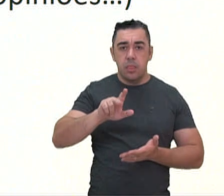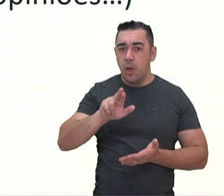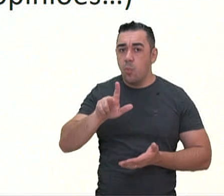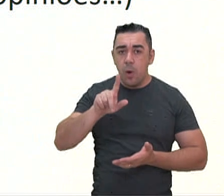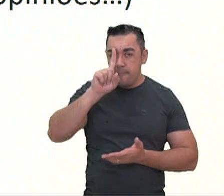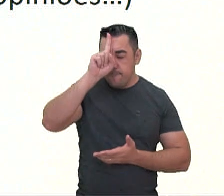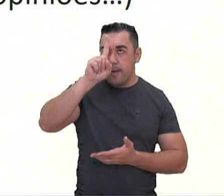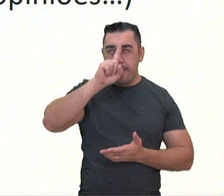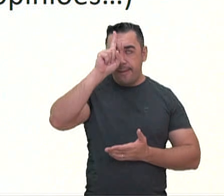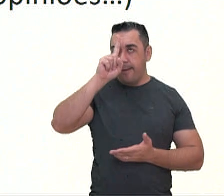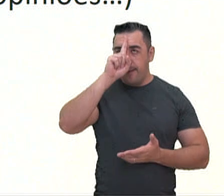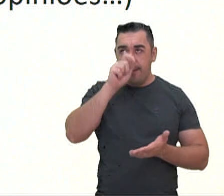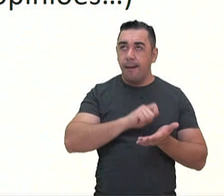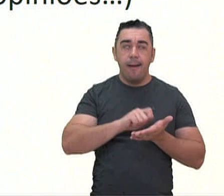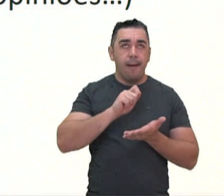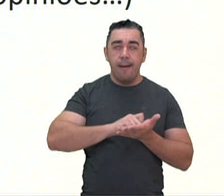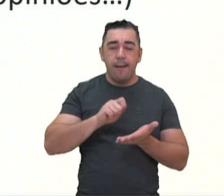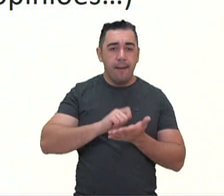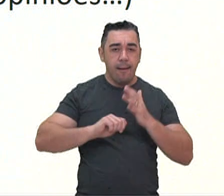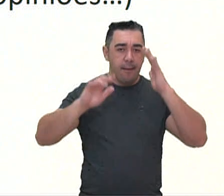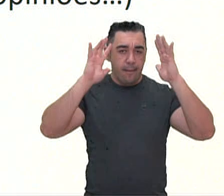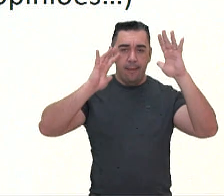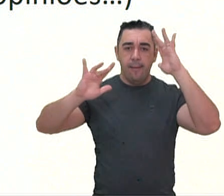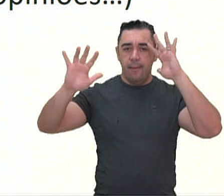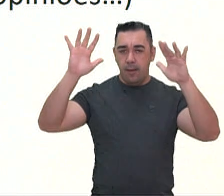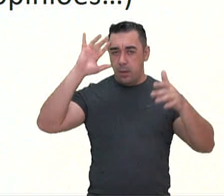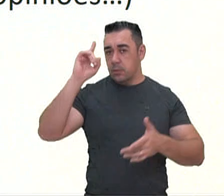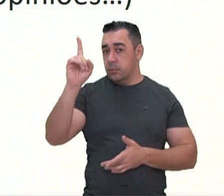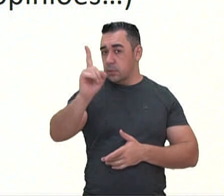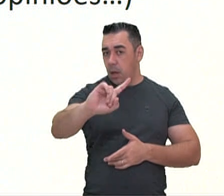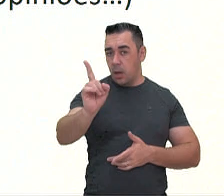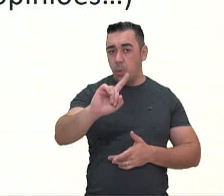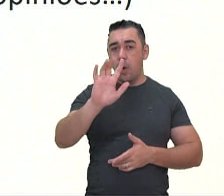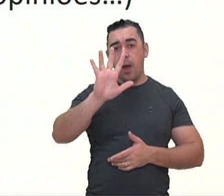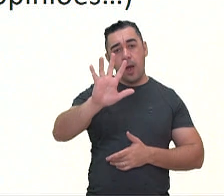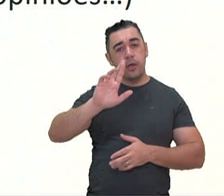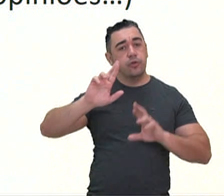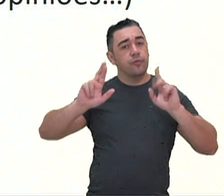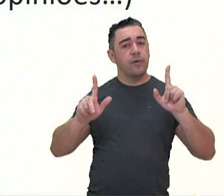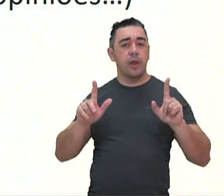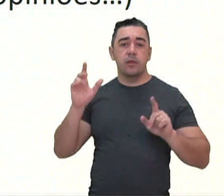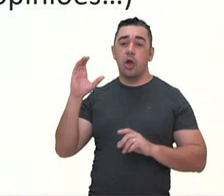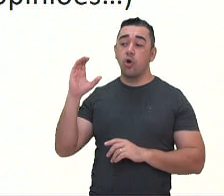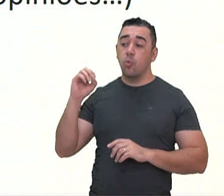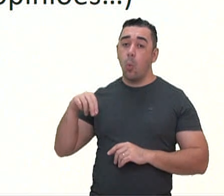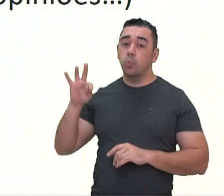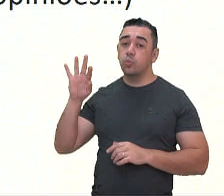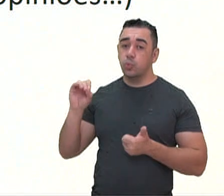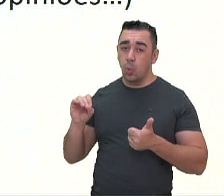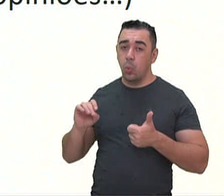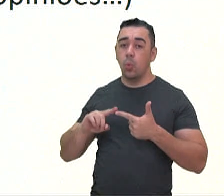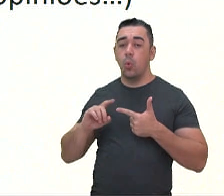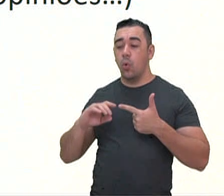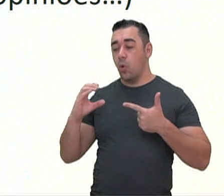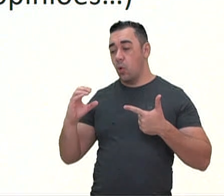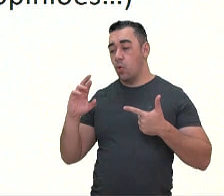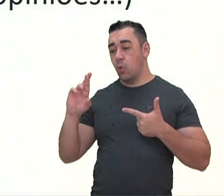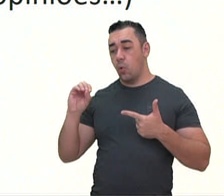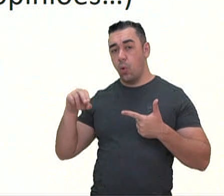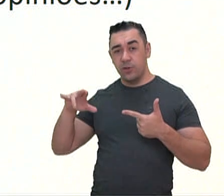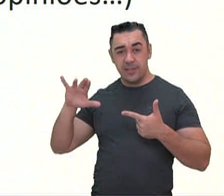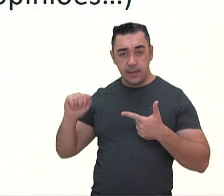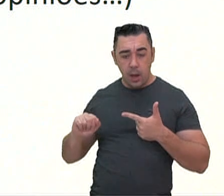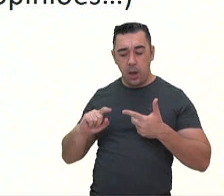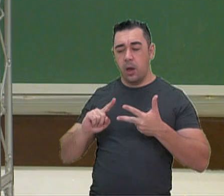história. Não, isso é outra coisa. Isso é um livro de contos, um livro de crônicas, um livro de